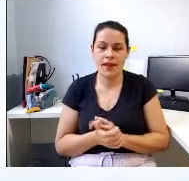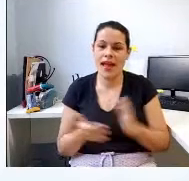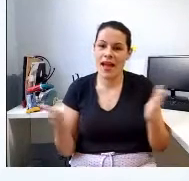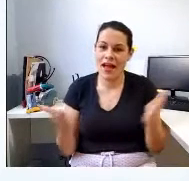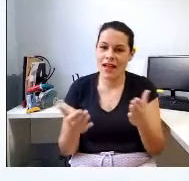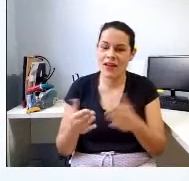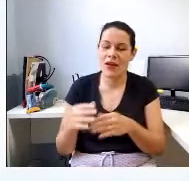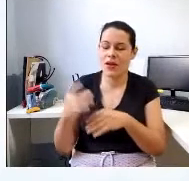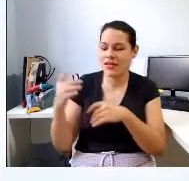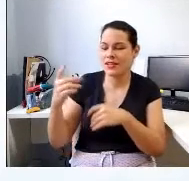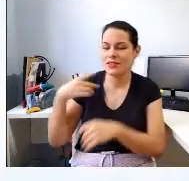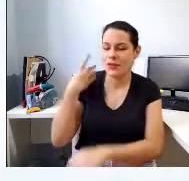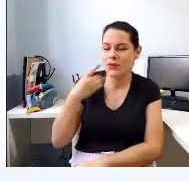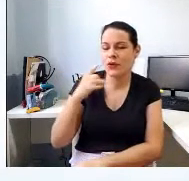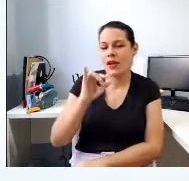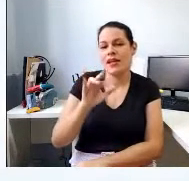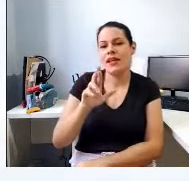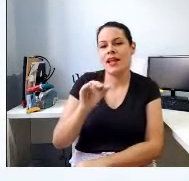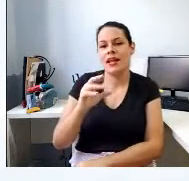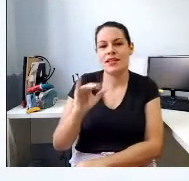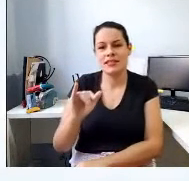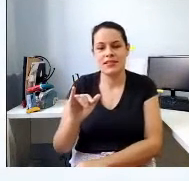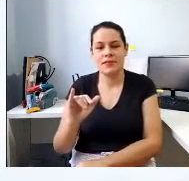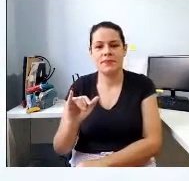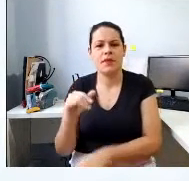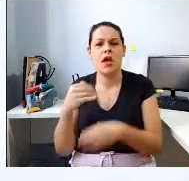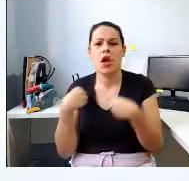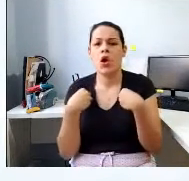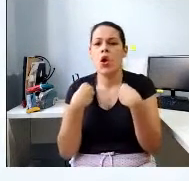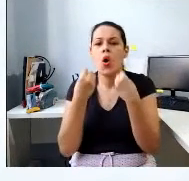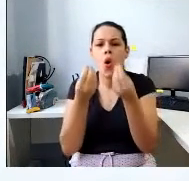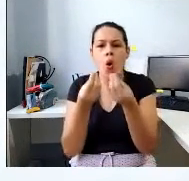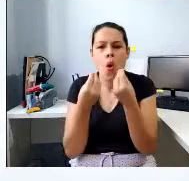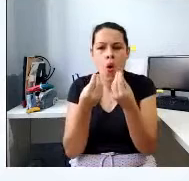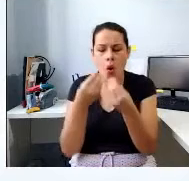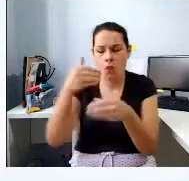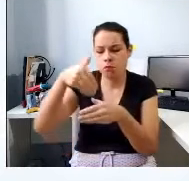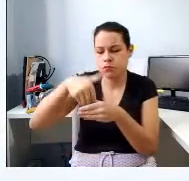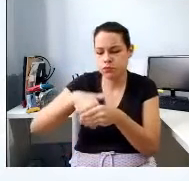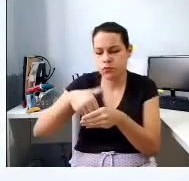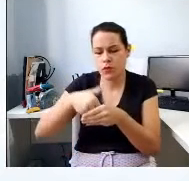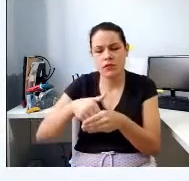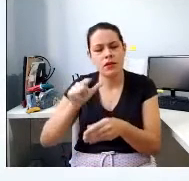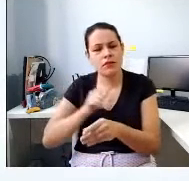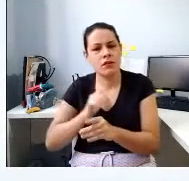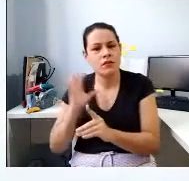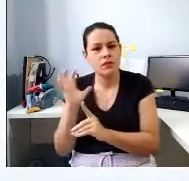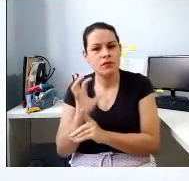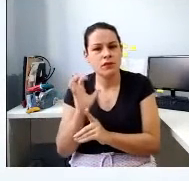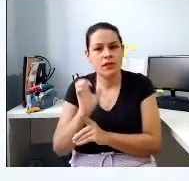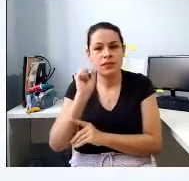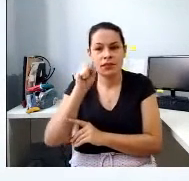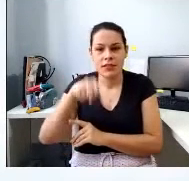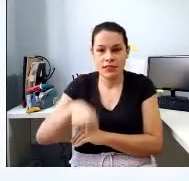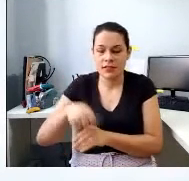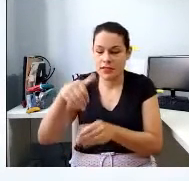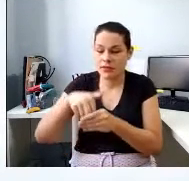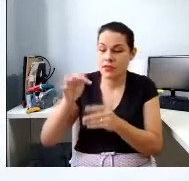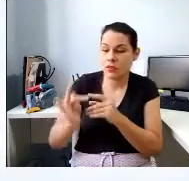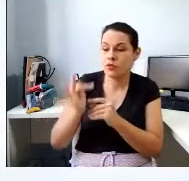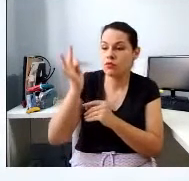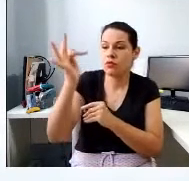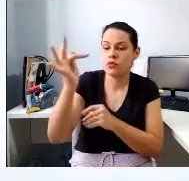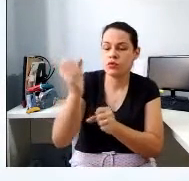Iracy, de que forma essa eleição ela impacta nas eleições presidenciais